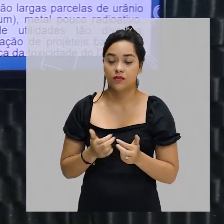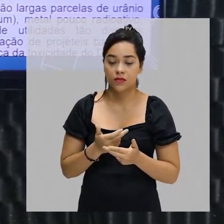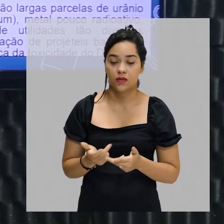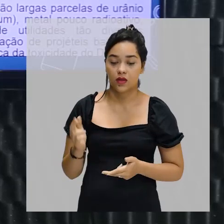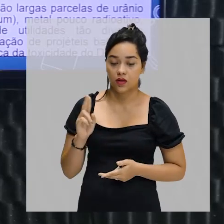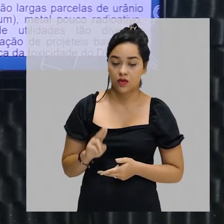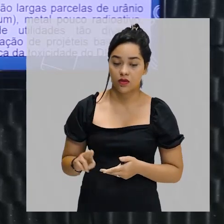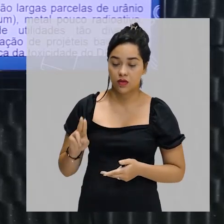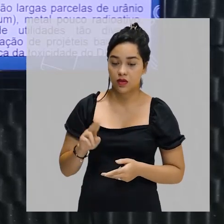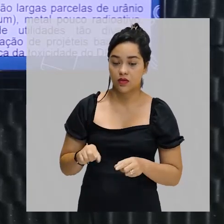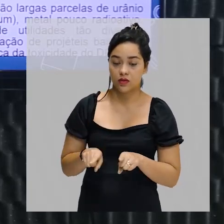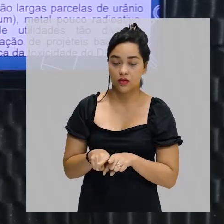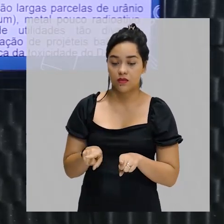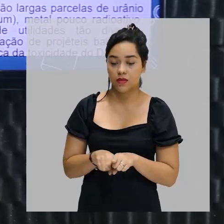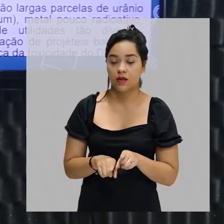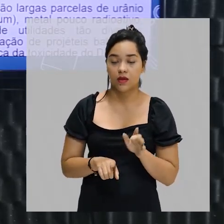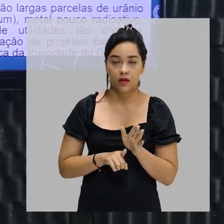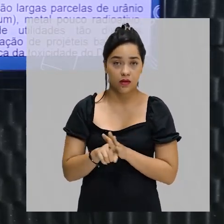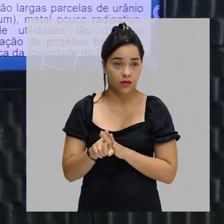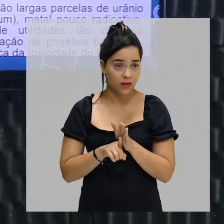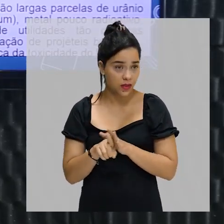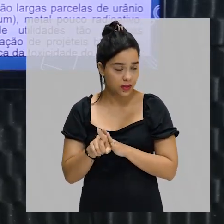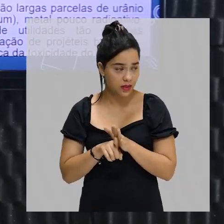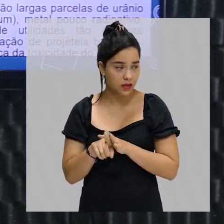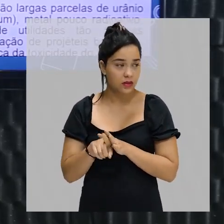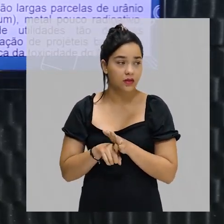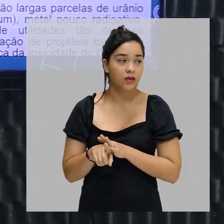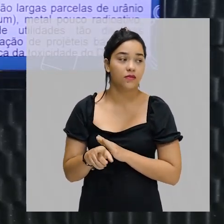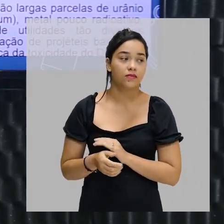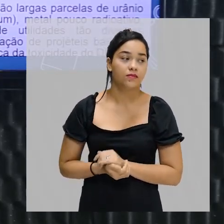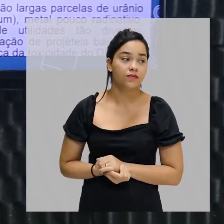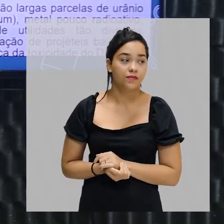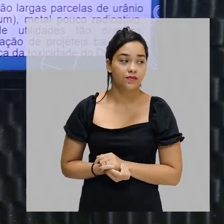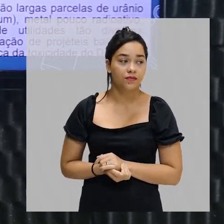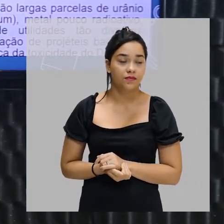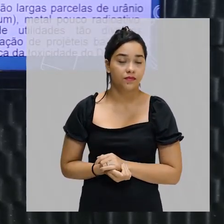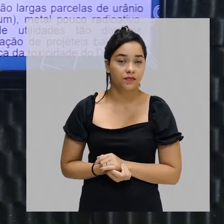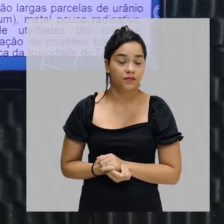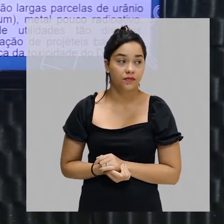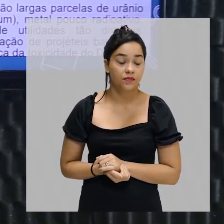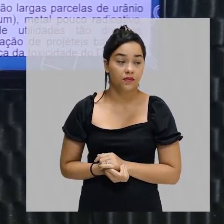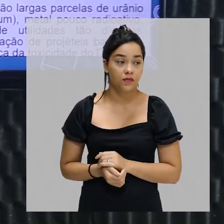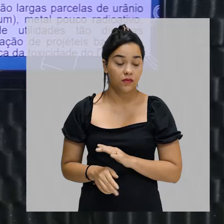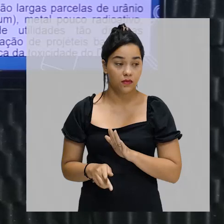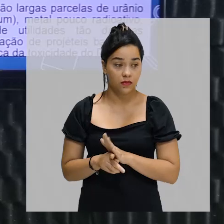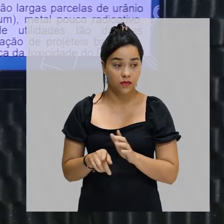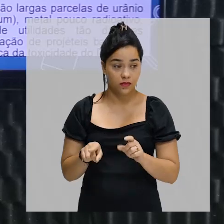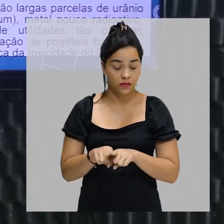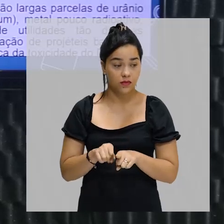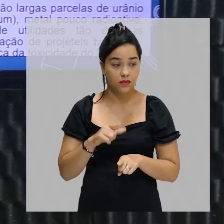usado em reatores experimentais e pesquisa, certo? O subproduto do enriquecimento do